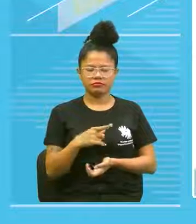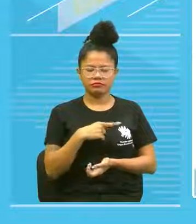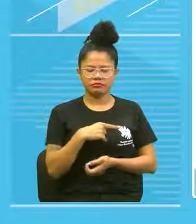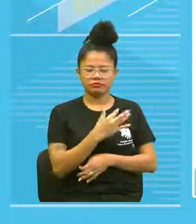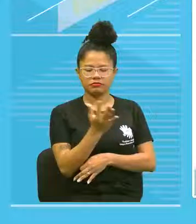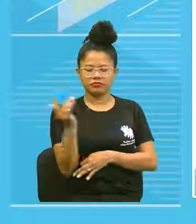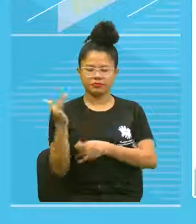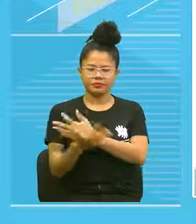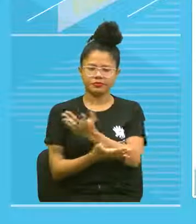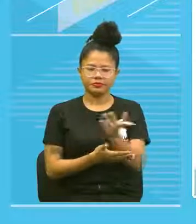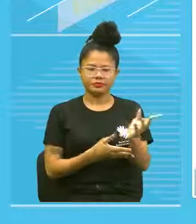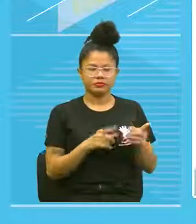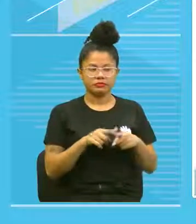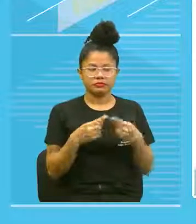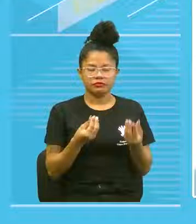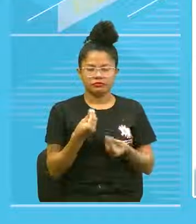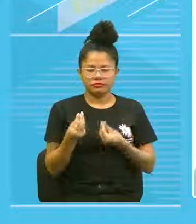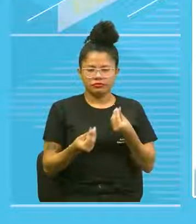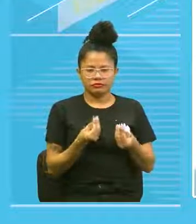Como produzir